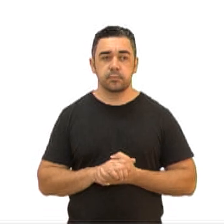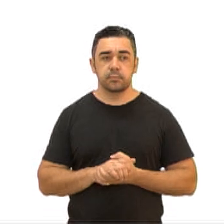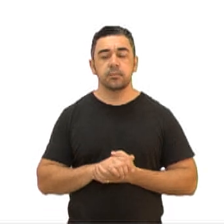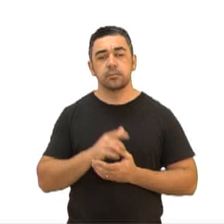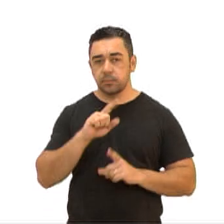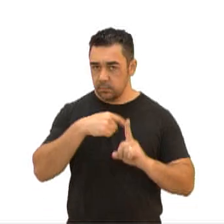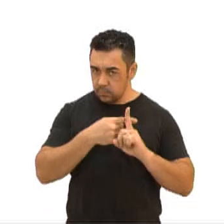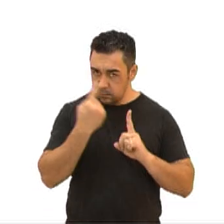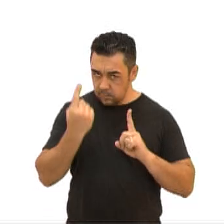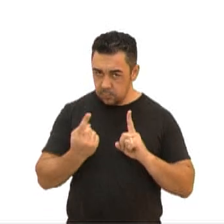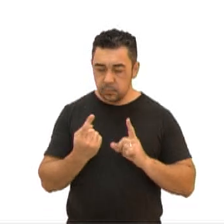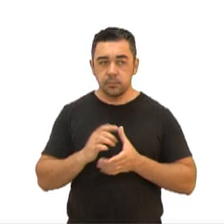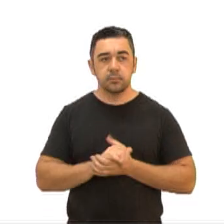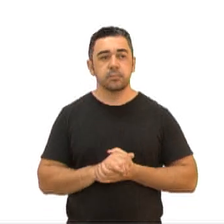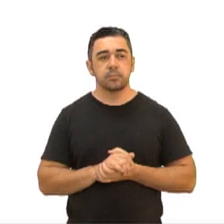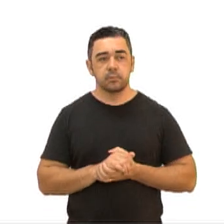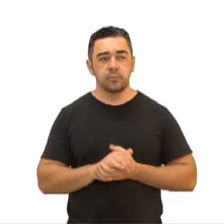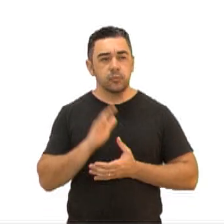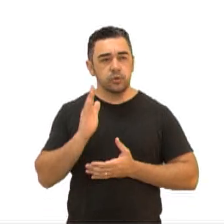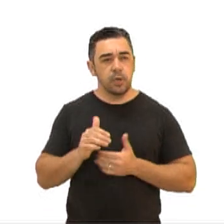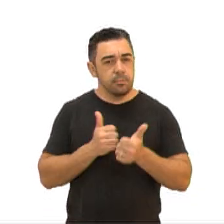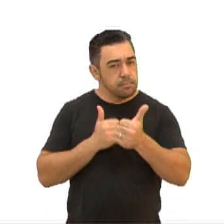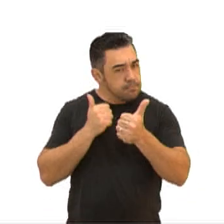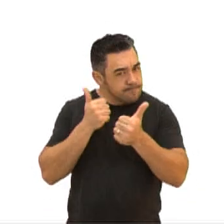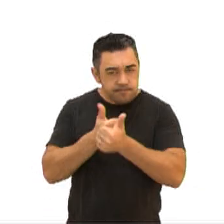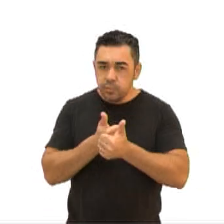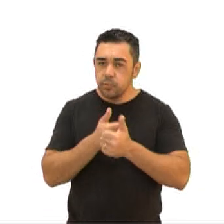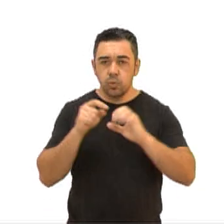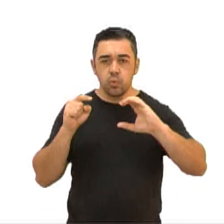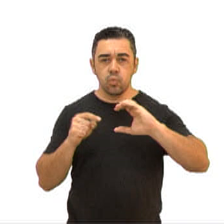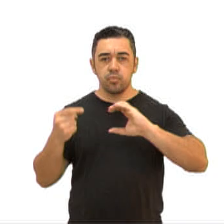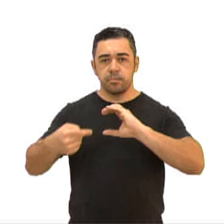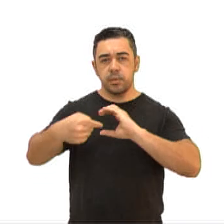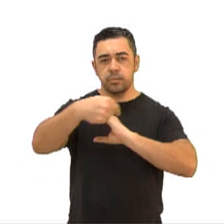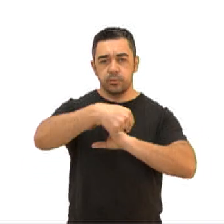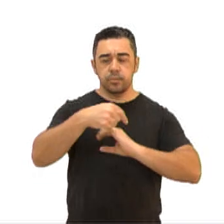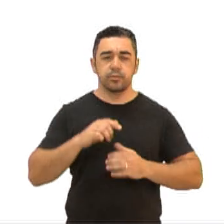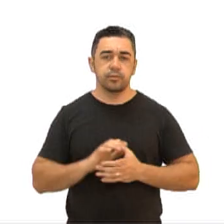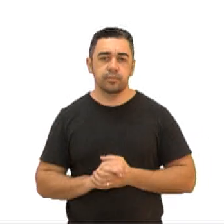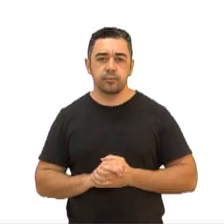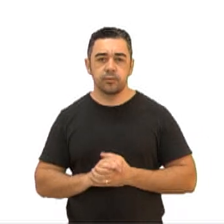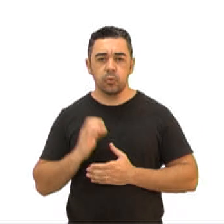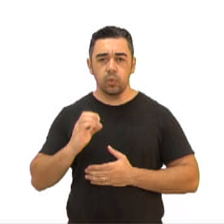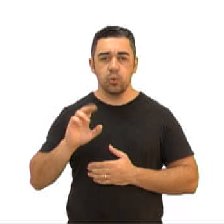Mais uma desse trabalho. Aqui já está bem próxima do cubismo.